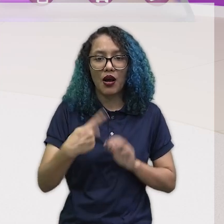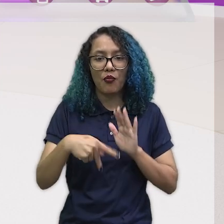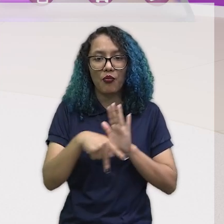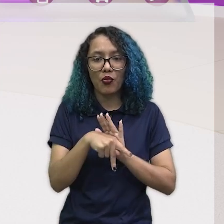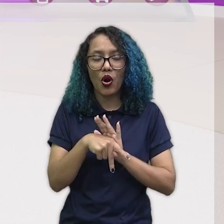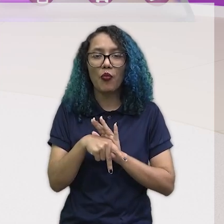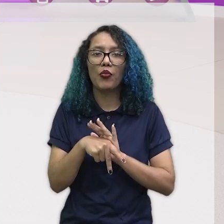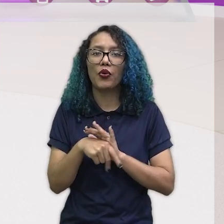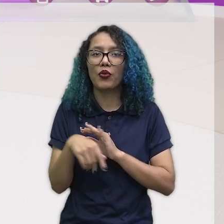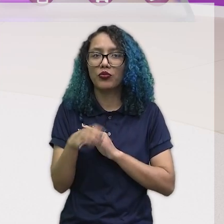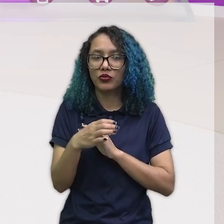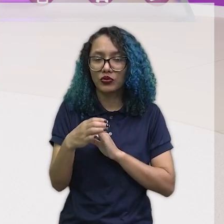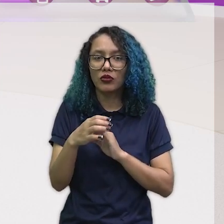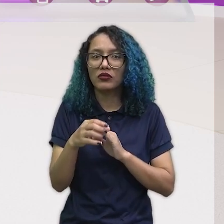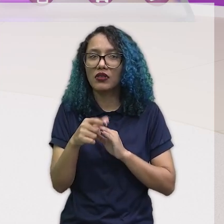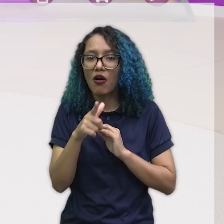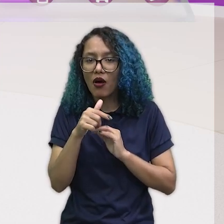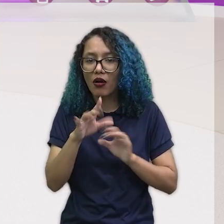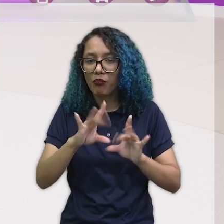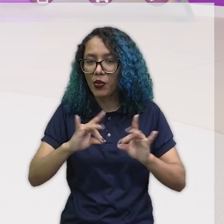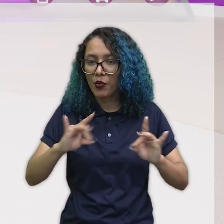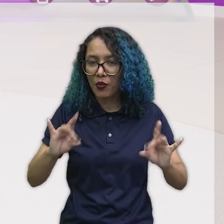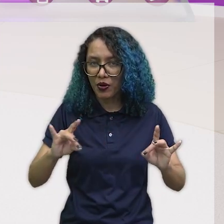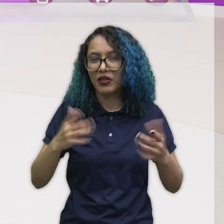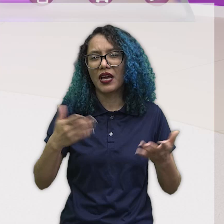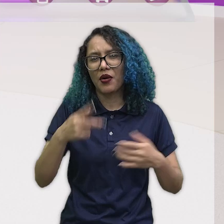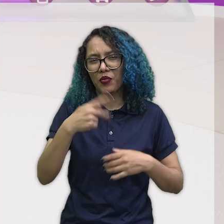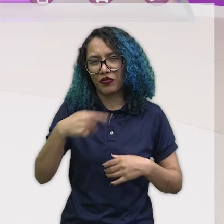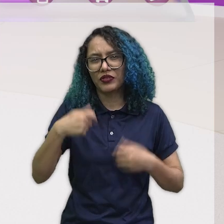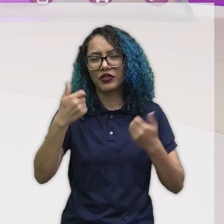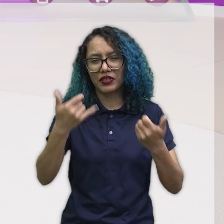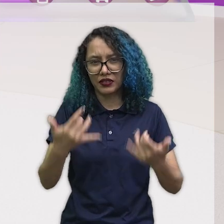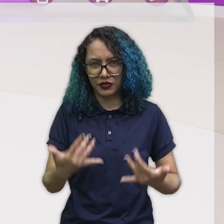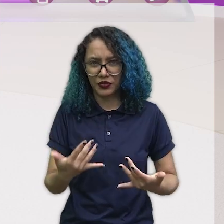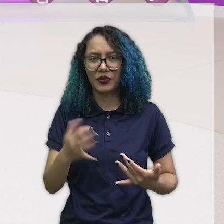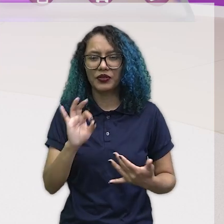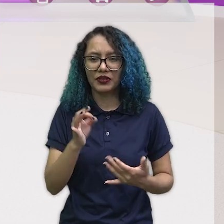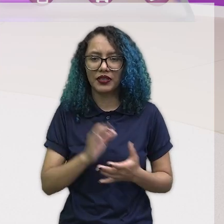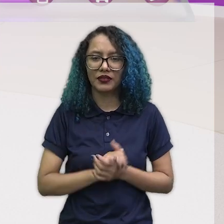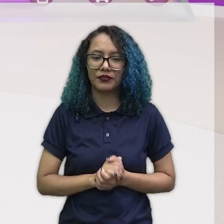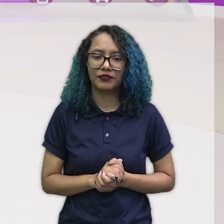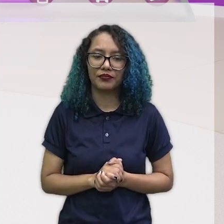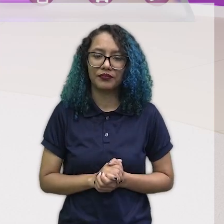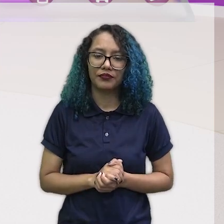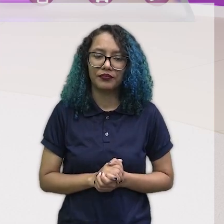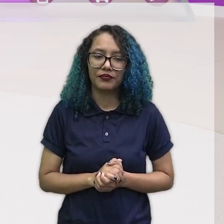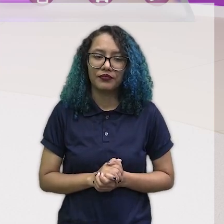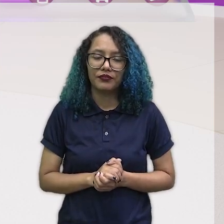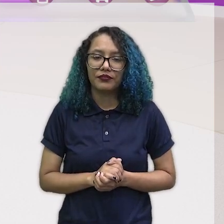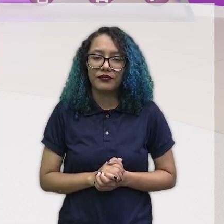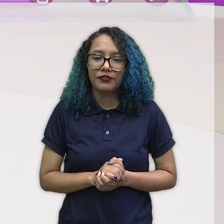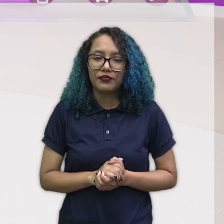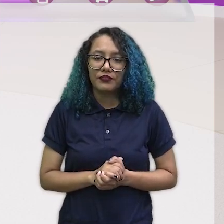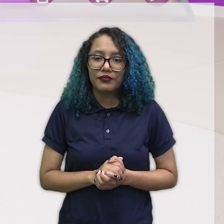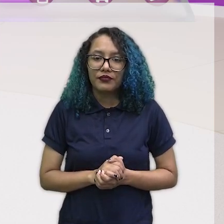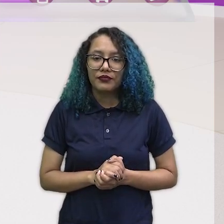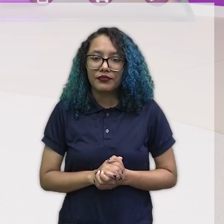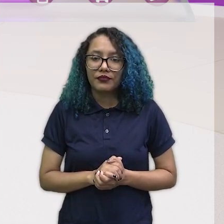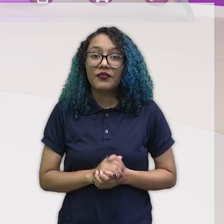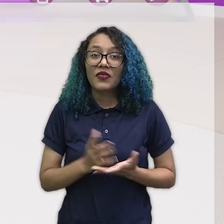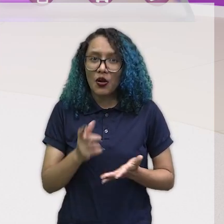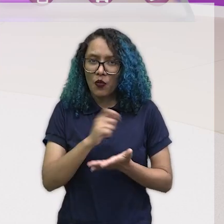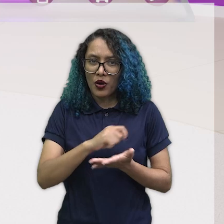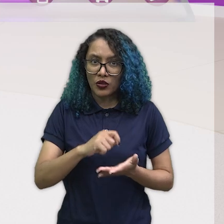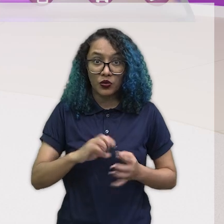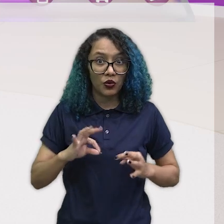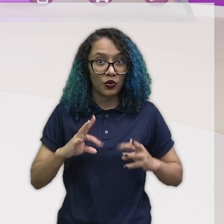como a professora Yara esteve por aqui nos ensinando, compartilhando conosco, mais essa curiosidade. Então, fizeram todas